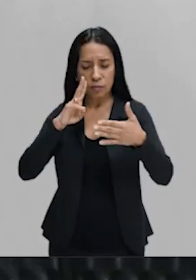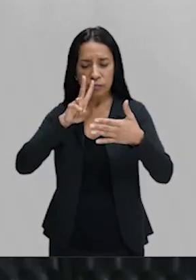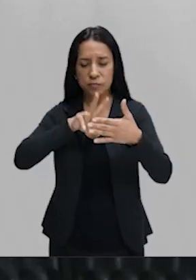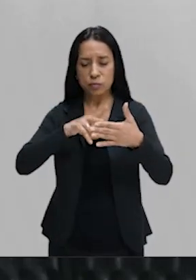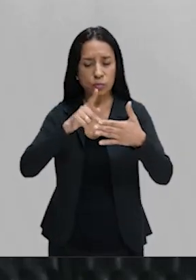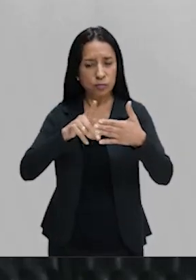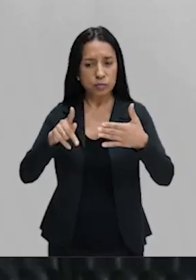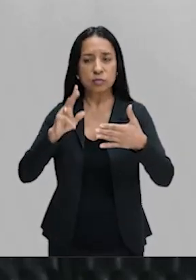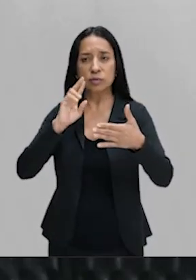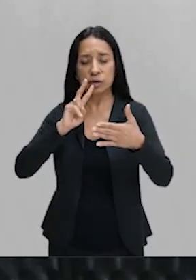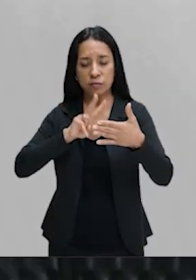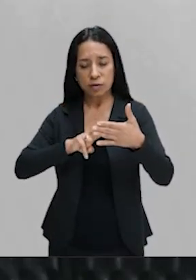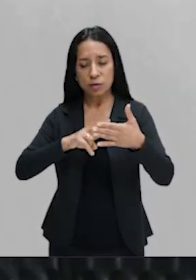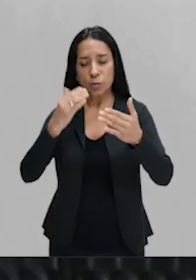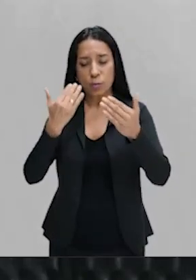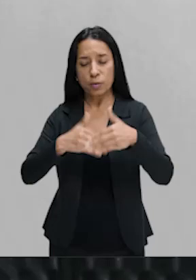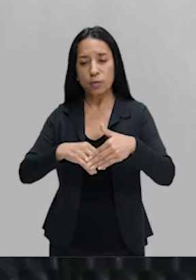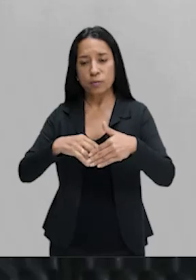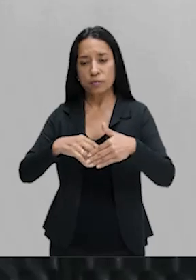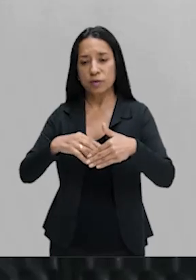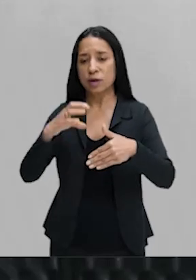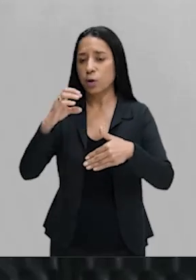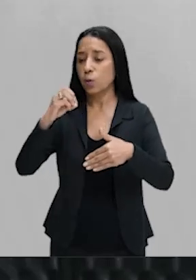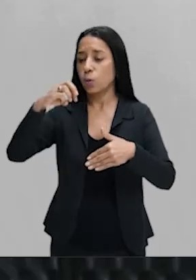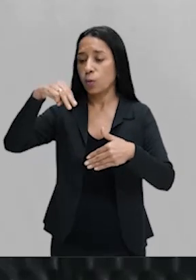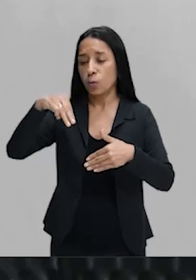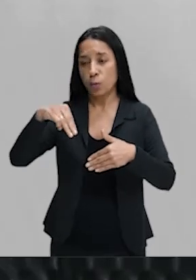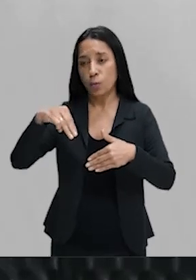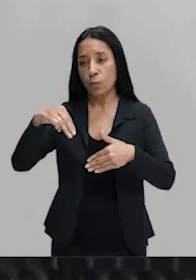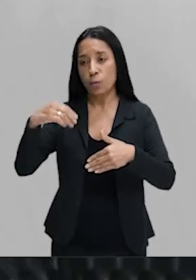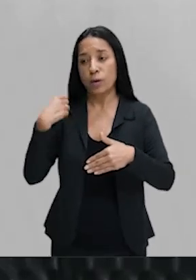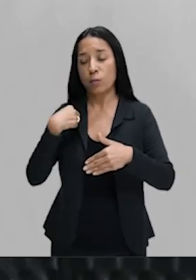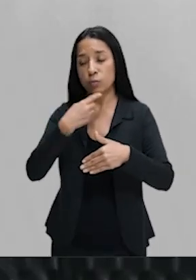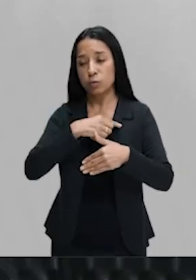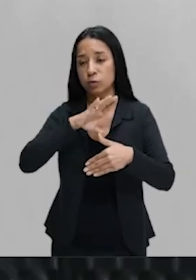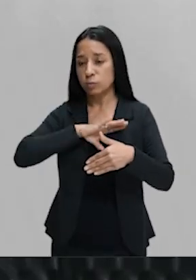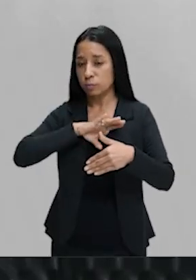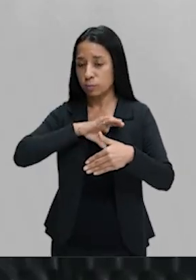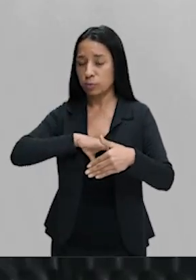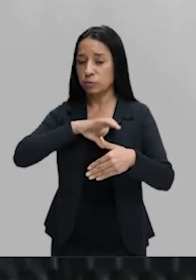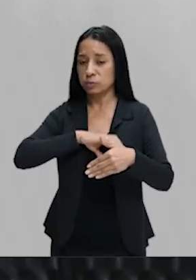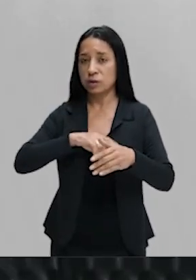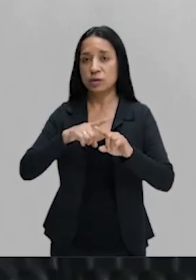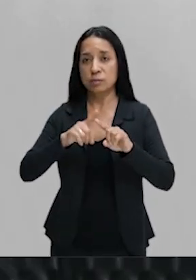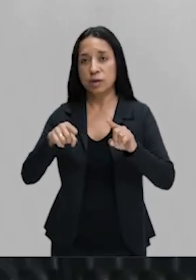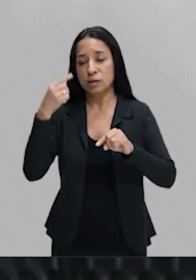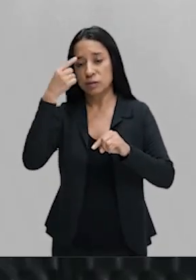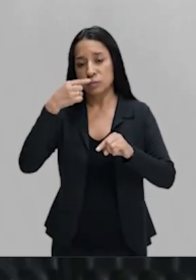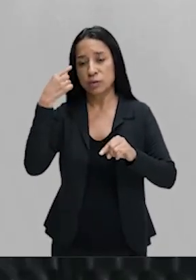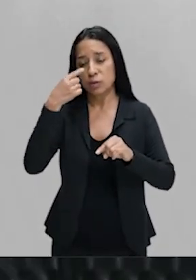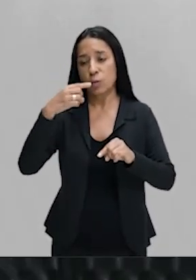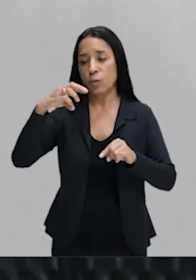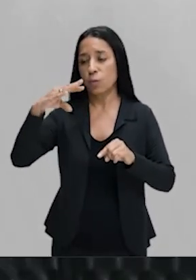escrever-se com M. O com M é o nosso em português, tá?